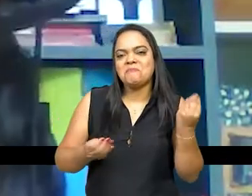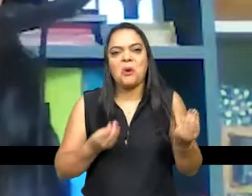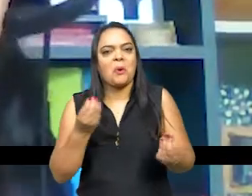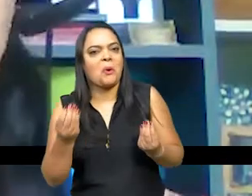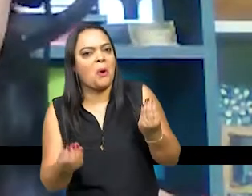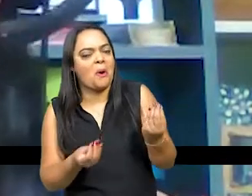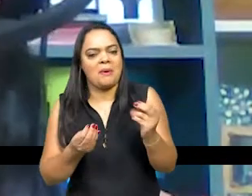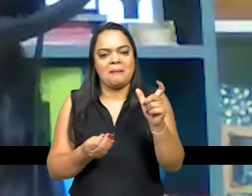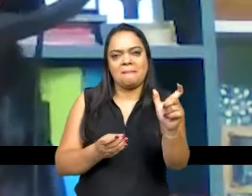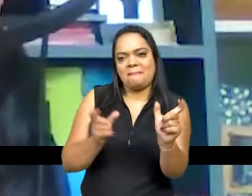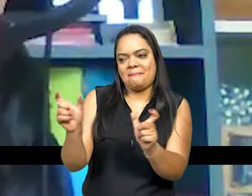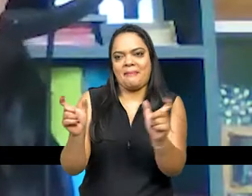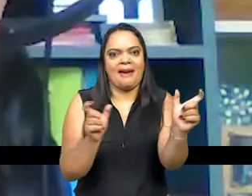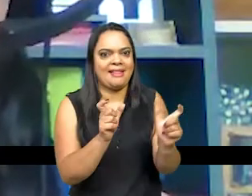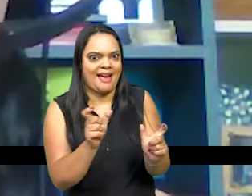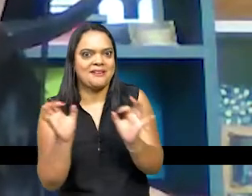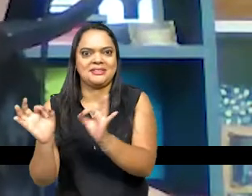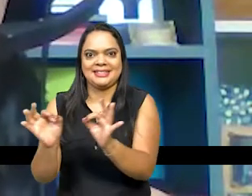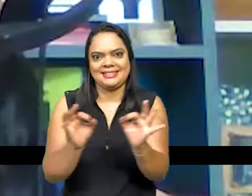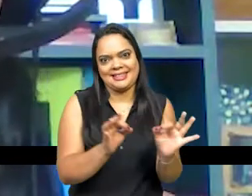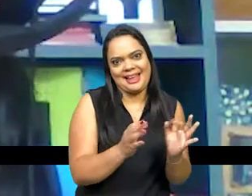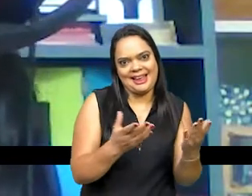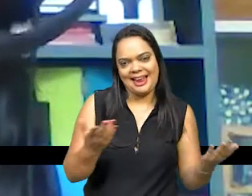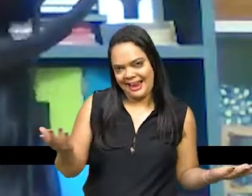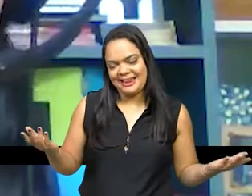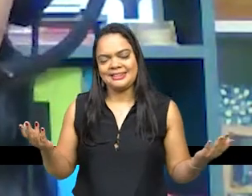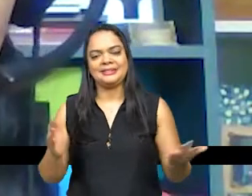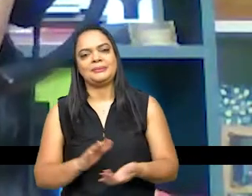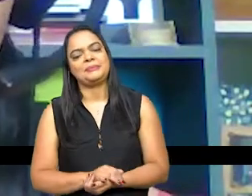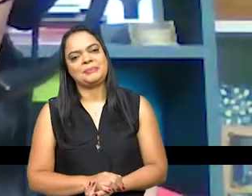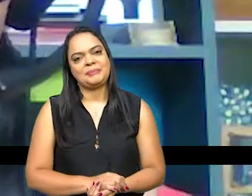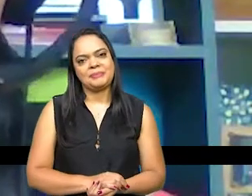trânsito nos termos, né, se vocês usam historiadores para historiadores